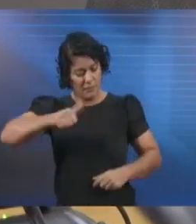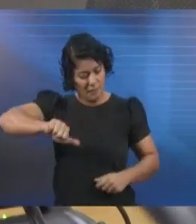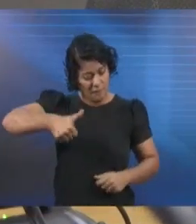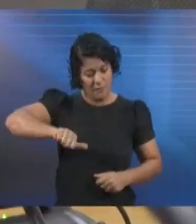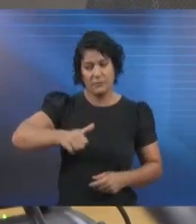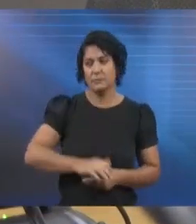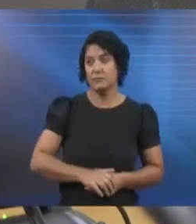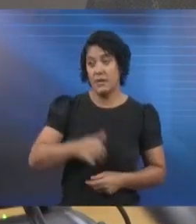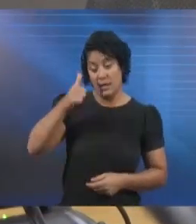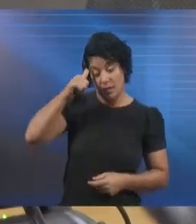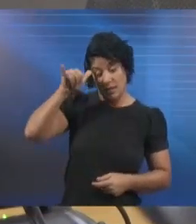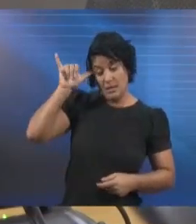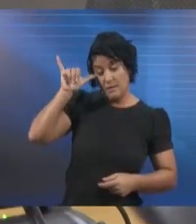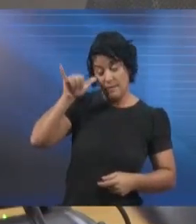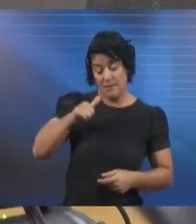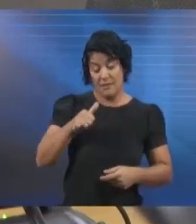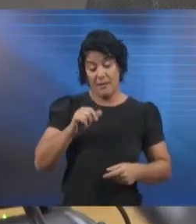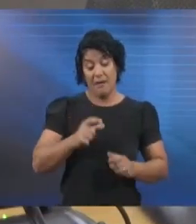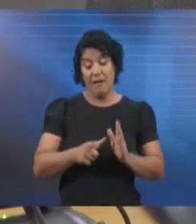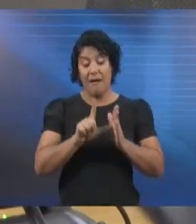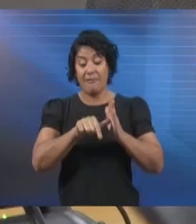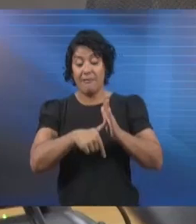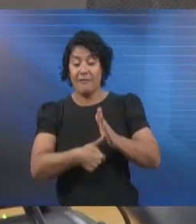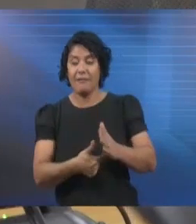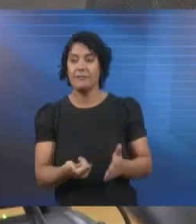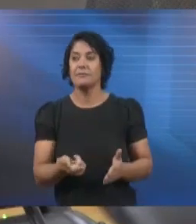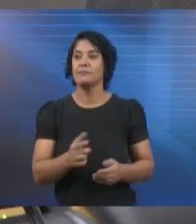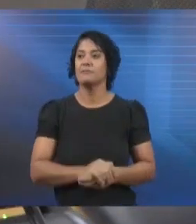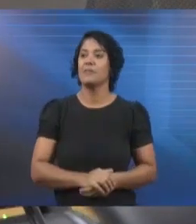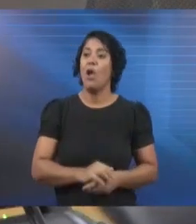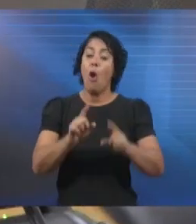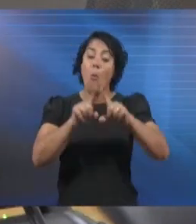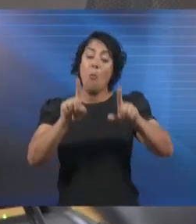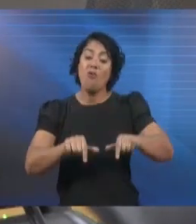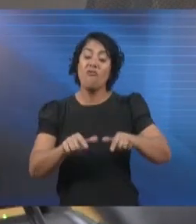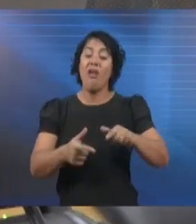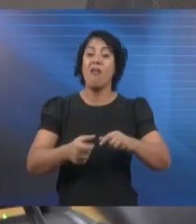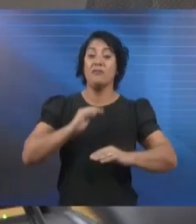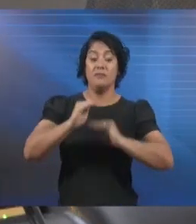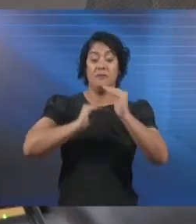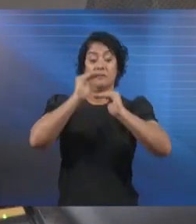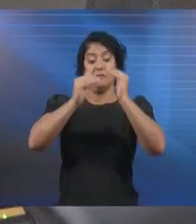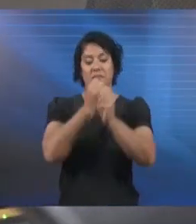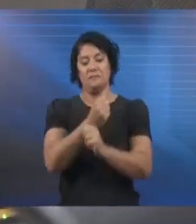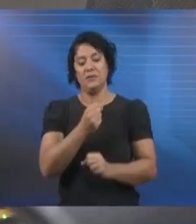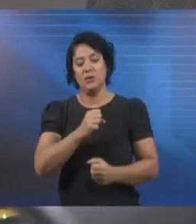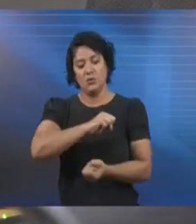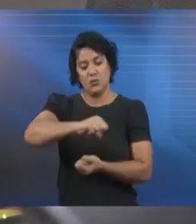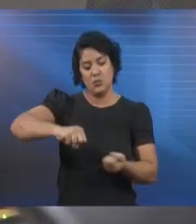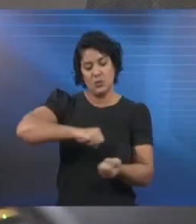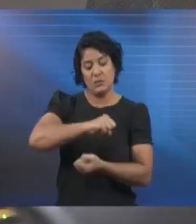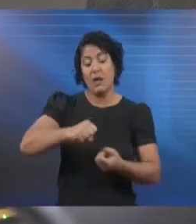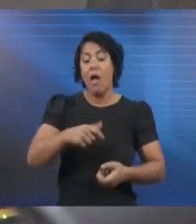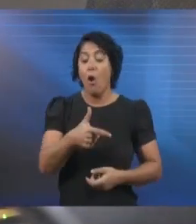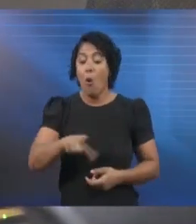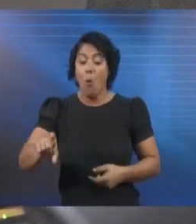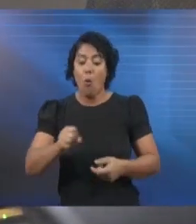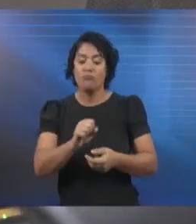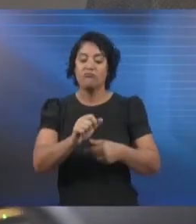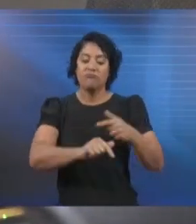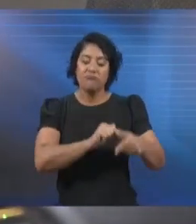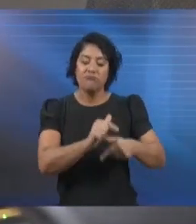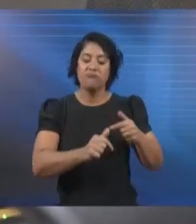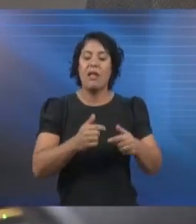Visa evitar atrasos que possam comprometer projetos de desenvolvimento sustentável e outras atividades que dependem do